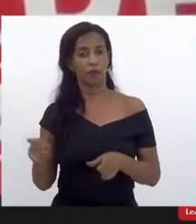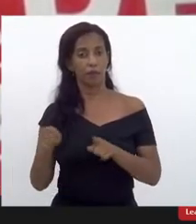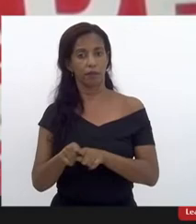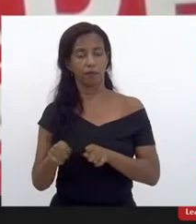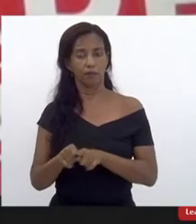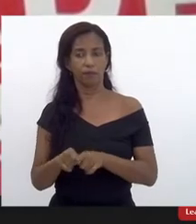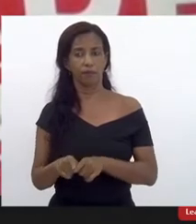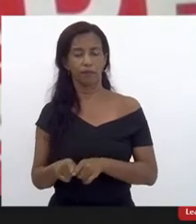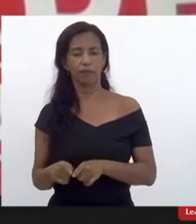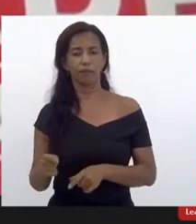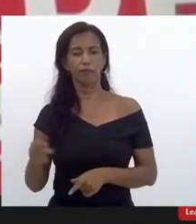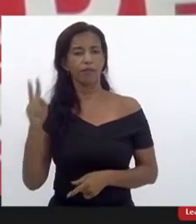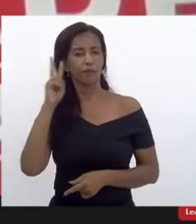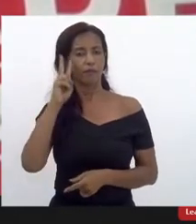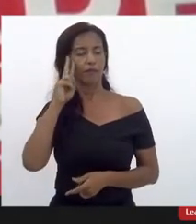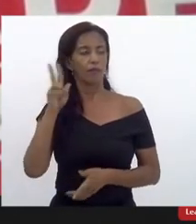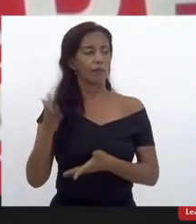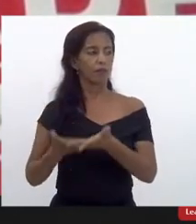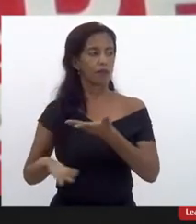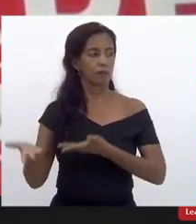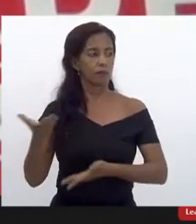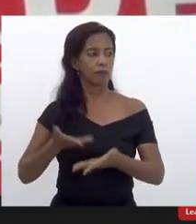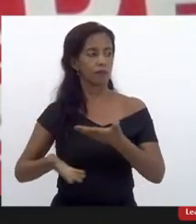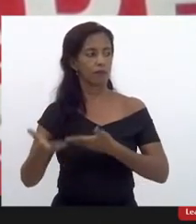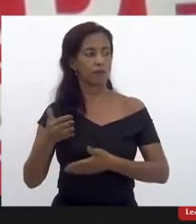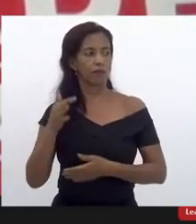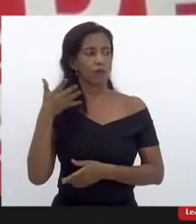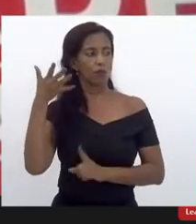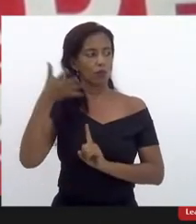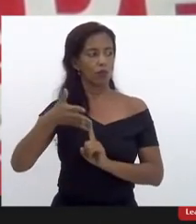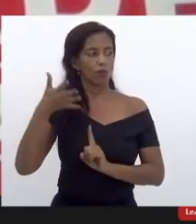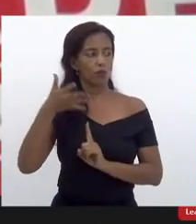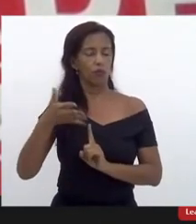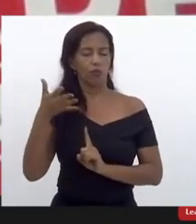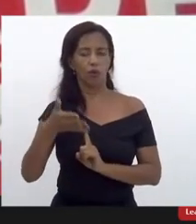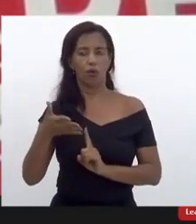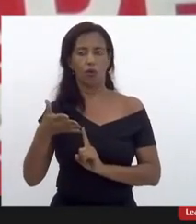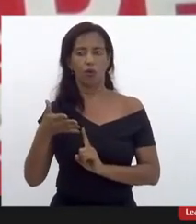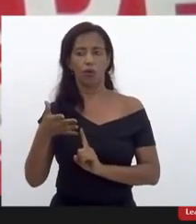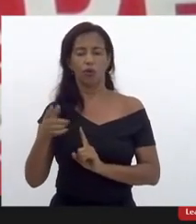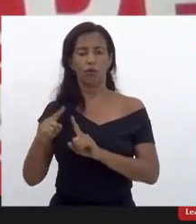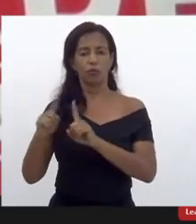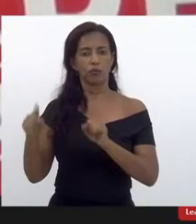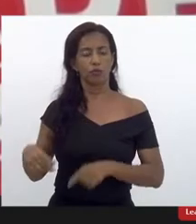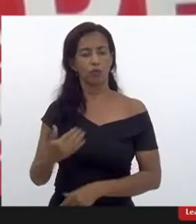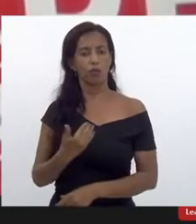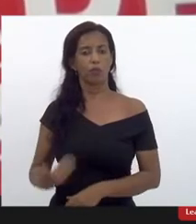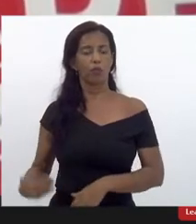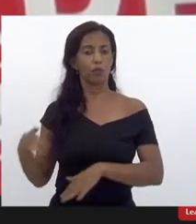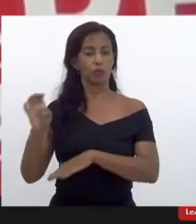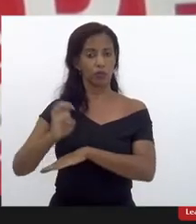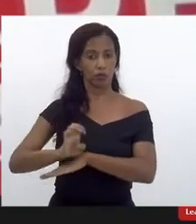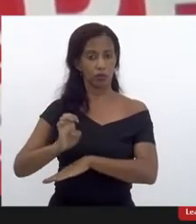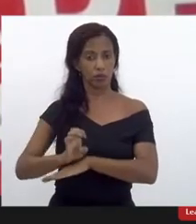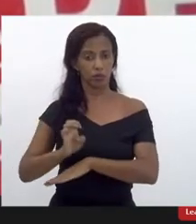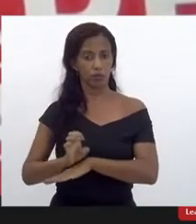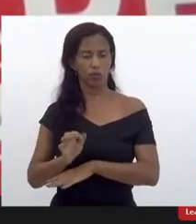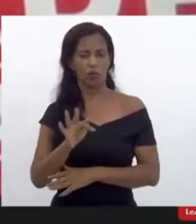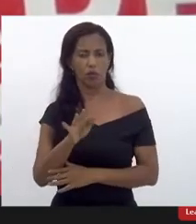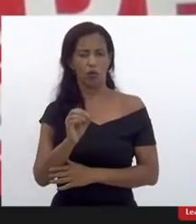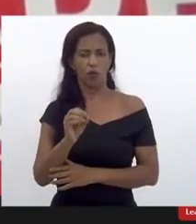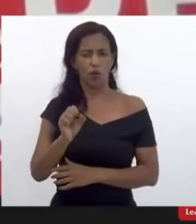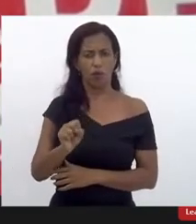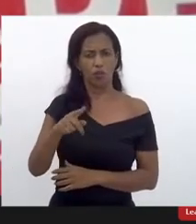disso, salientamos aqui a nossa participação no Fórum Permanente de Servidores Públicos Estaduais, o